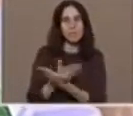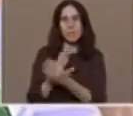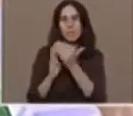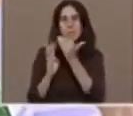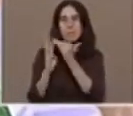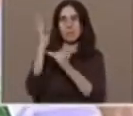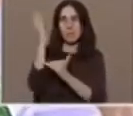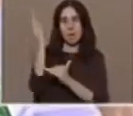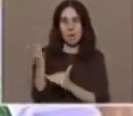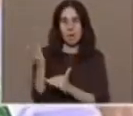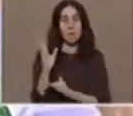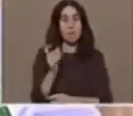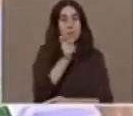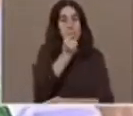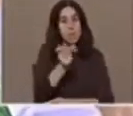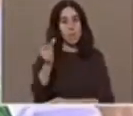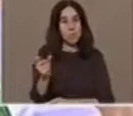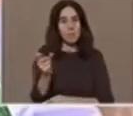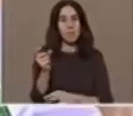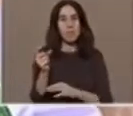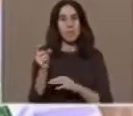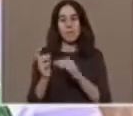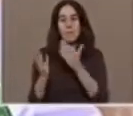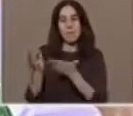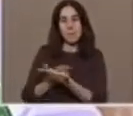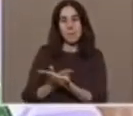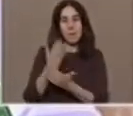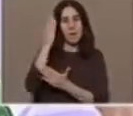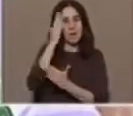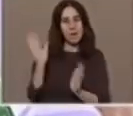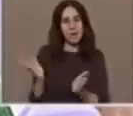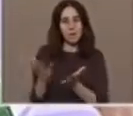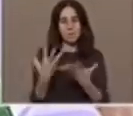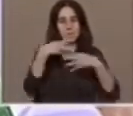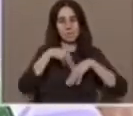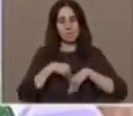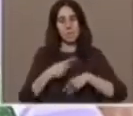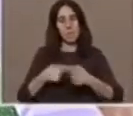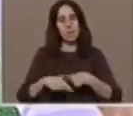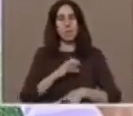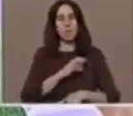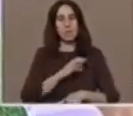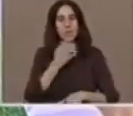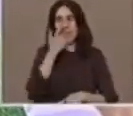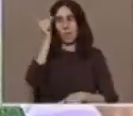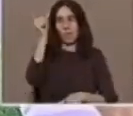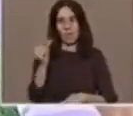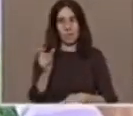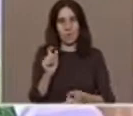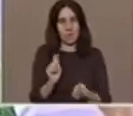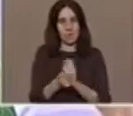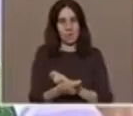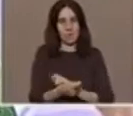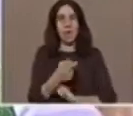Mas para que o homem pudesse comer o pão dos anjos, o Senhor dos anjos fez-se homem. Assim, só